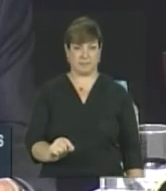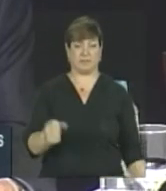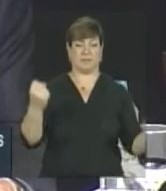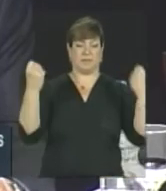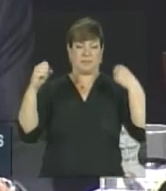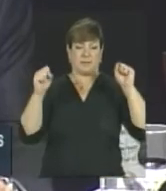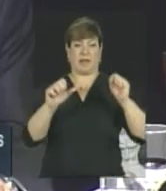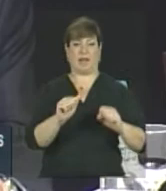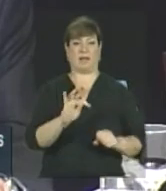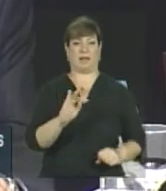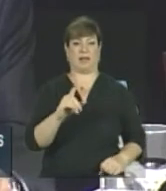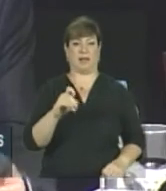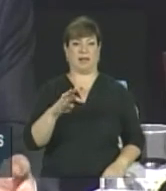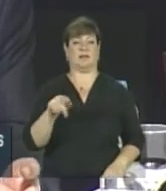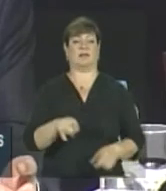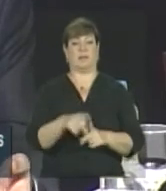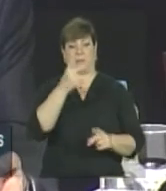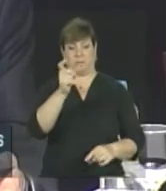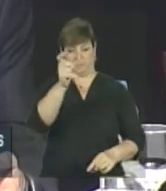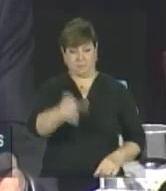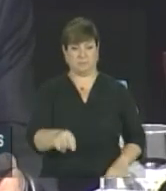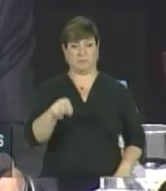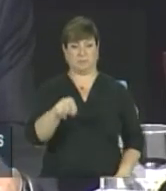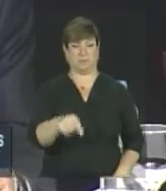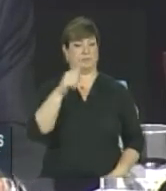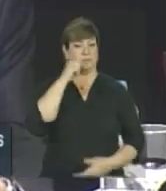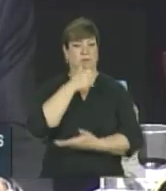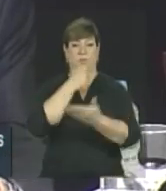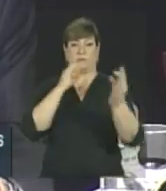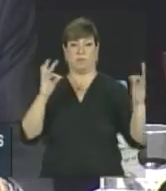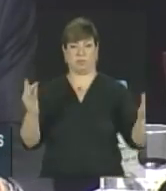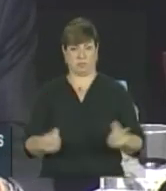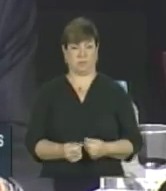atleta e para o atleta. Então, dito isso,